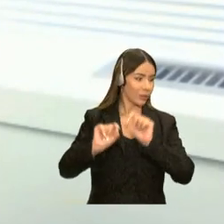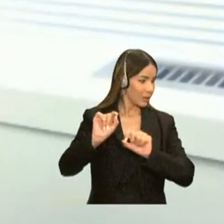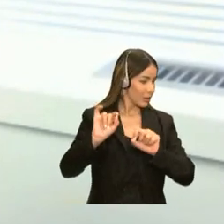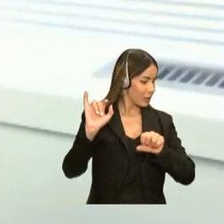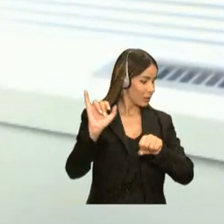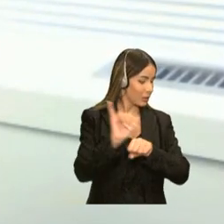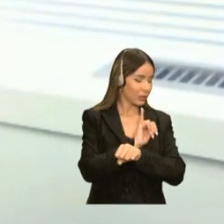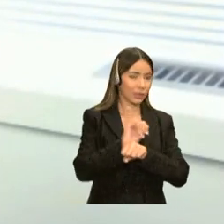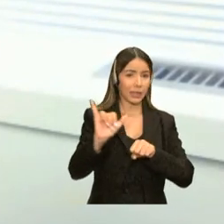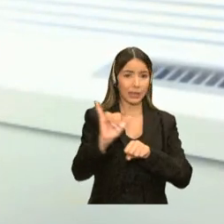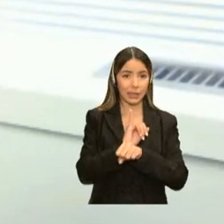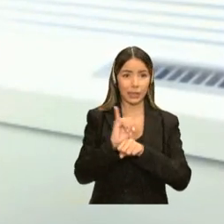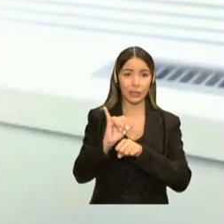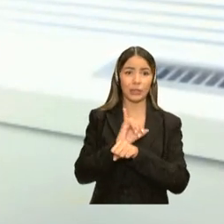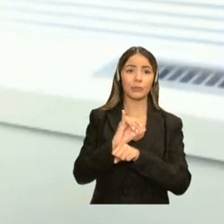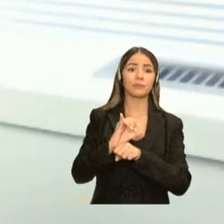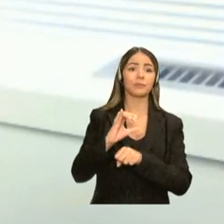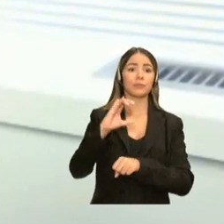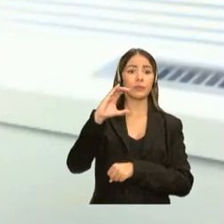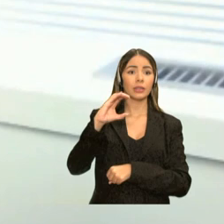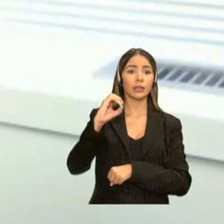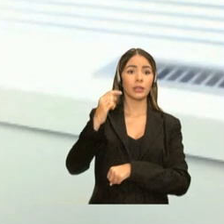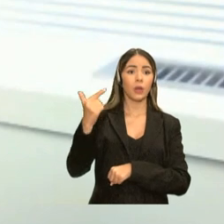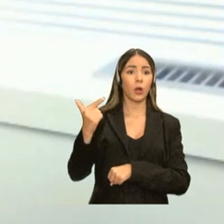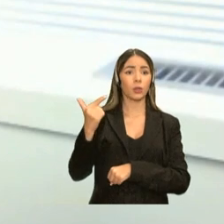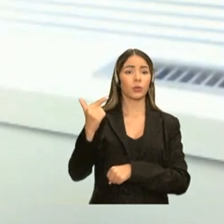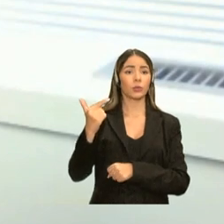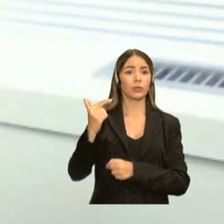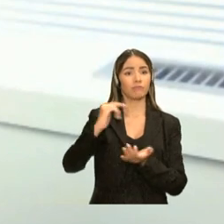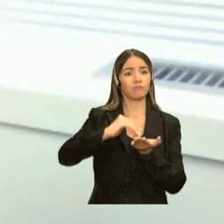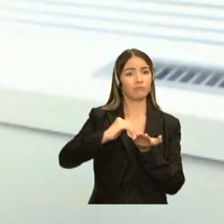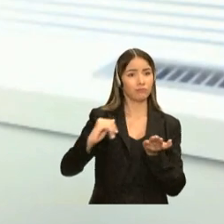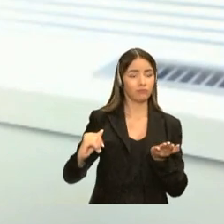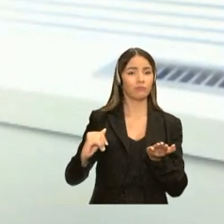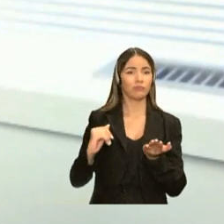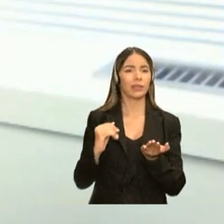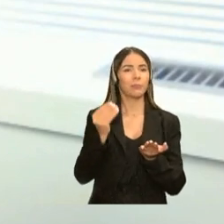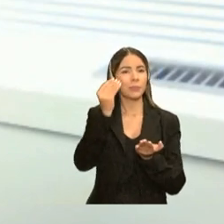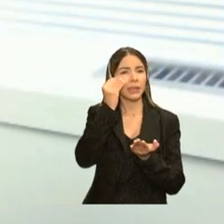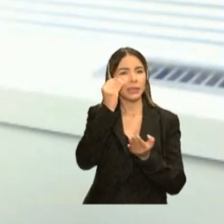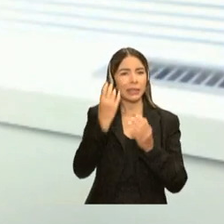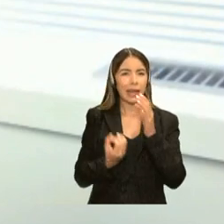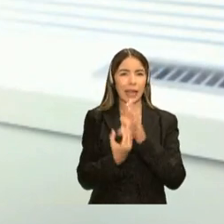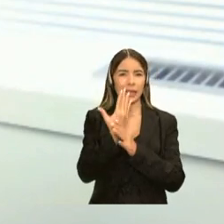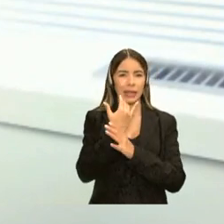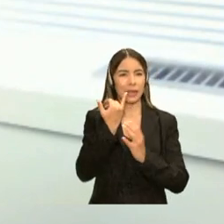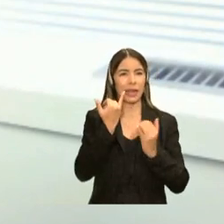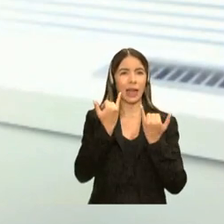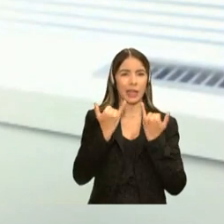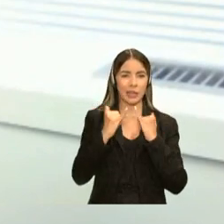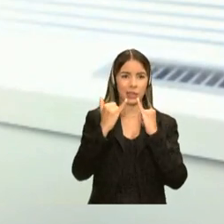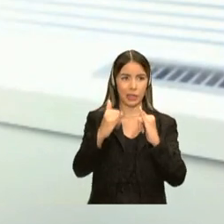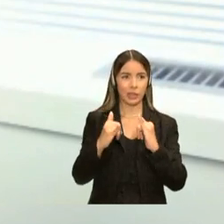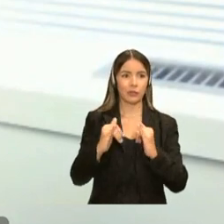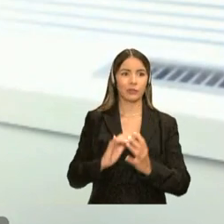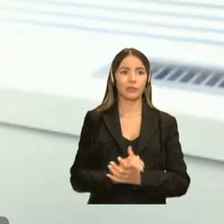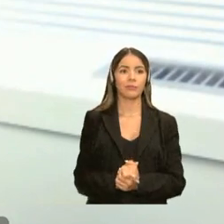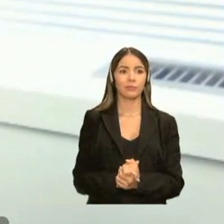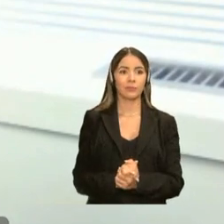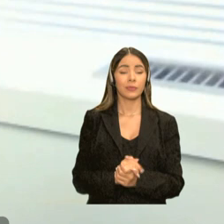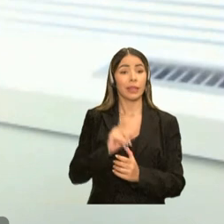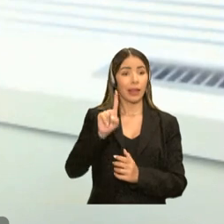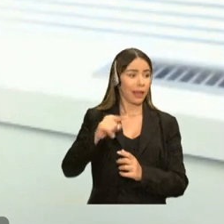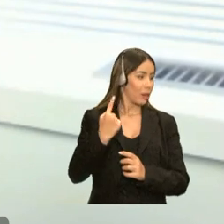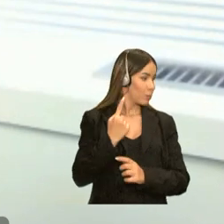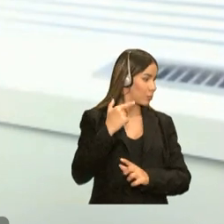baixo carbono com um foco mais direcionado aí à agenda de transição energética da Confederação Nacional da Indústria, que é um